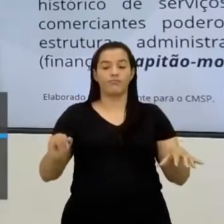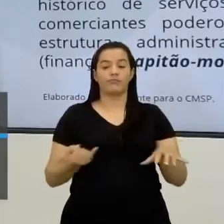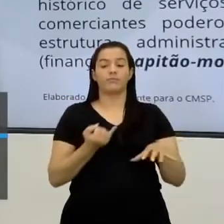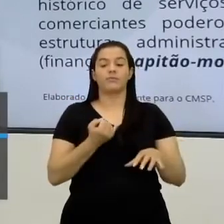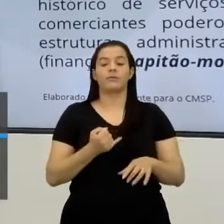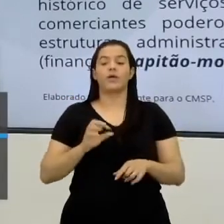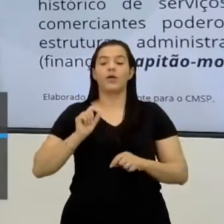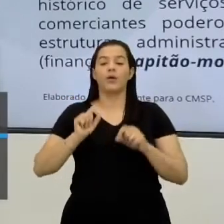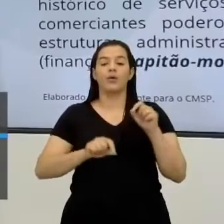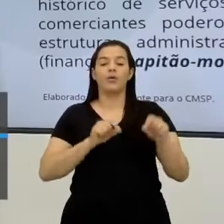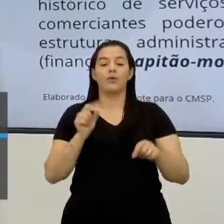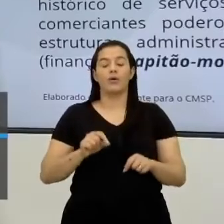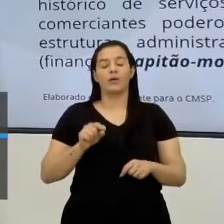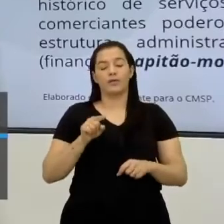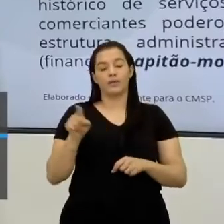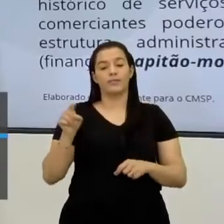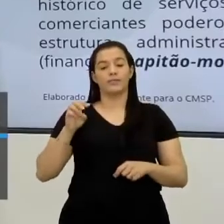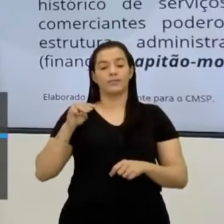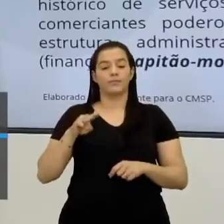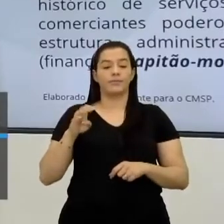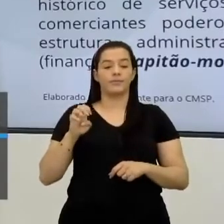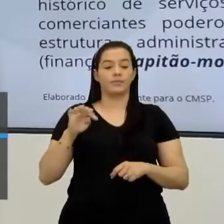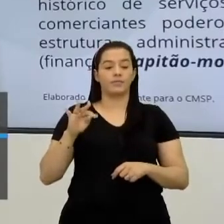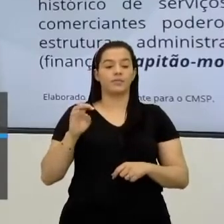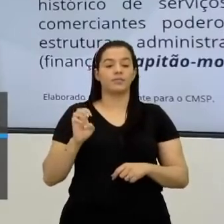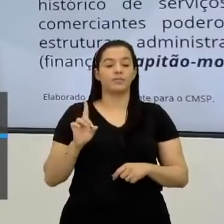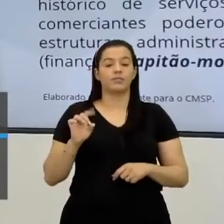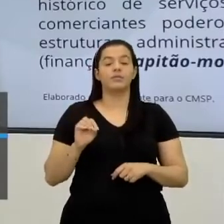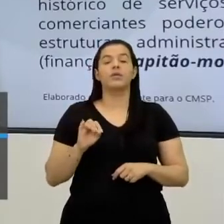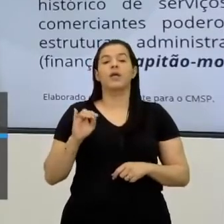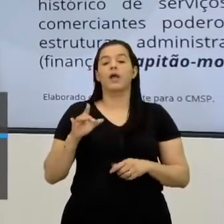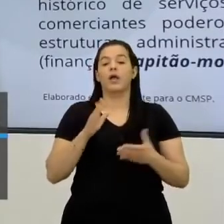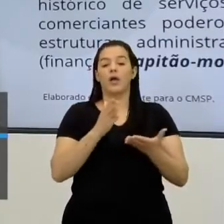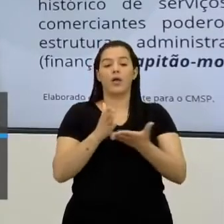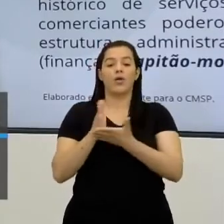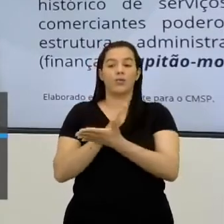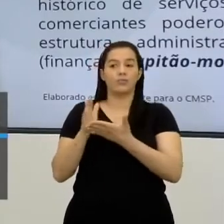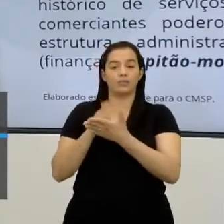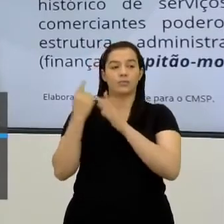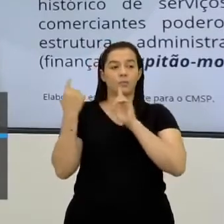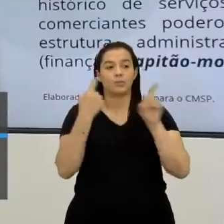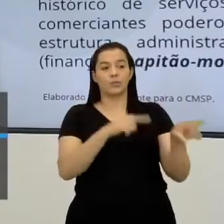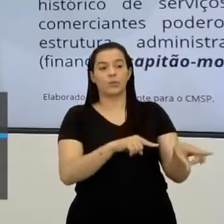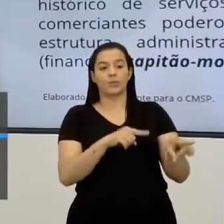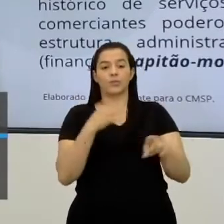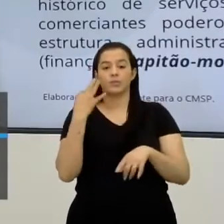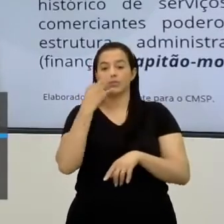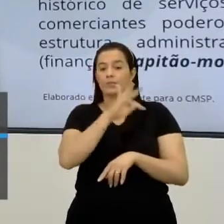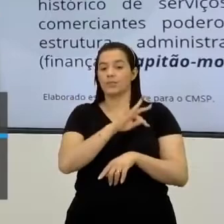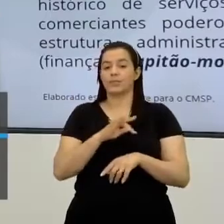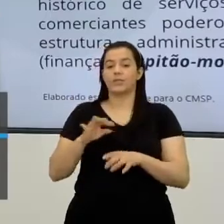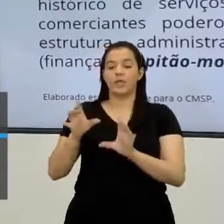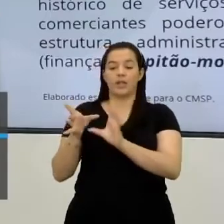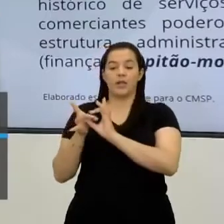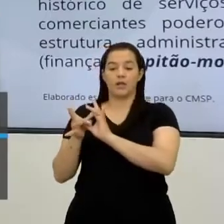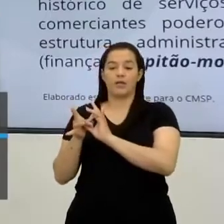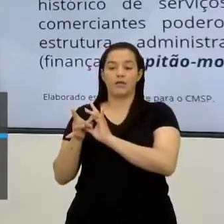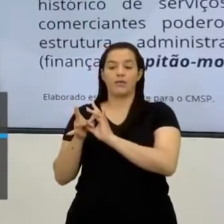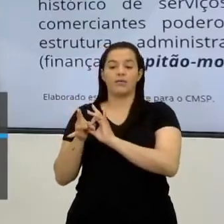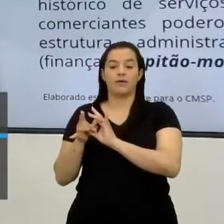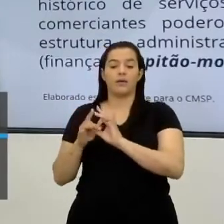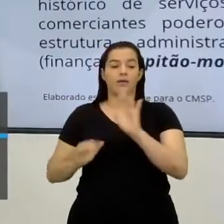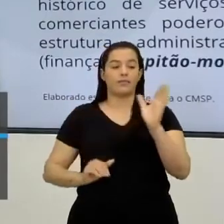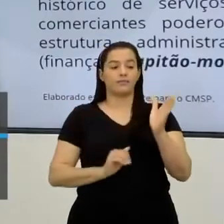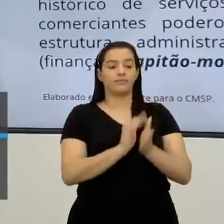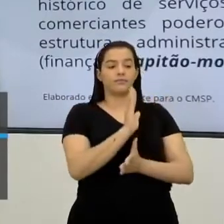toda, o Mendes Sá, ele faz uma aliança com alguns indígenas que eram inimigos dos amigos dos franceses e consegue